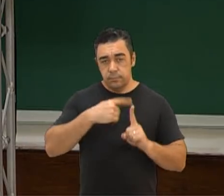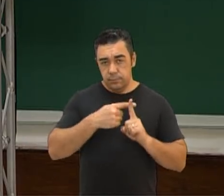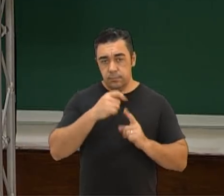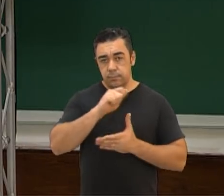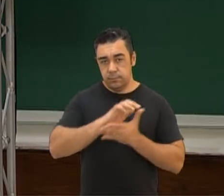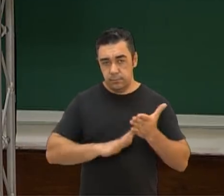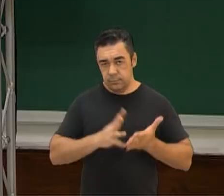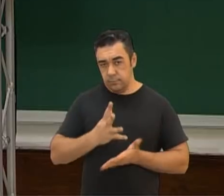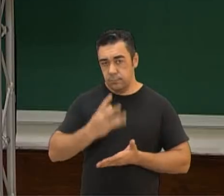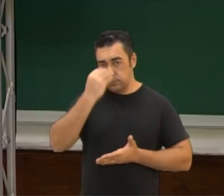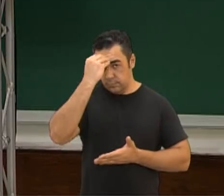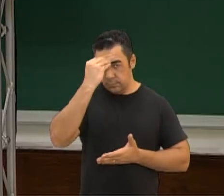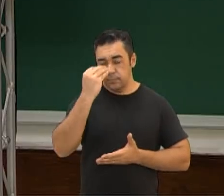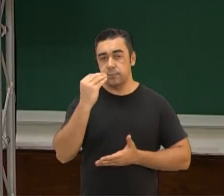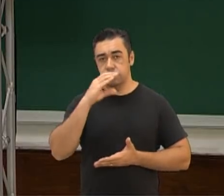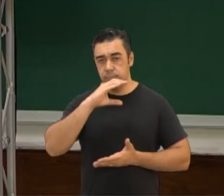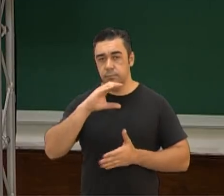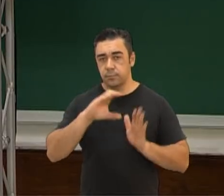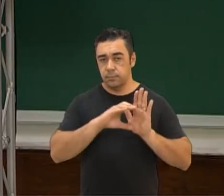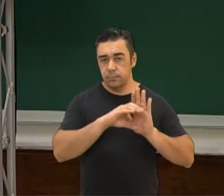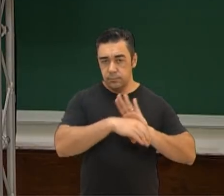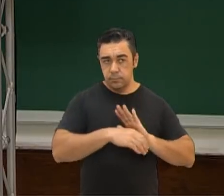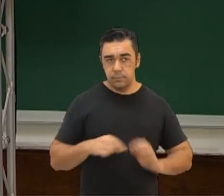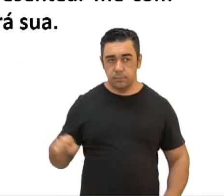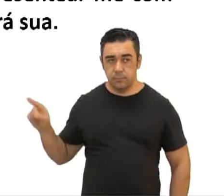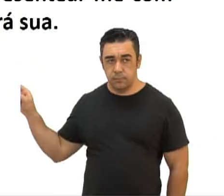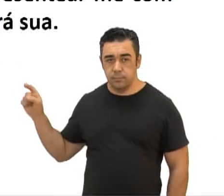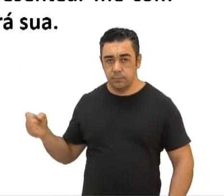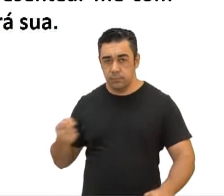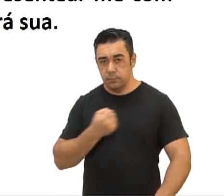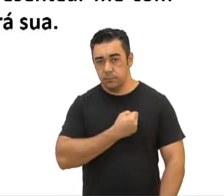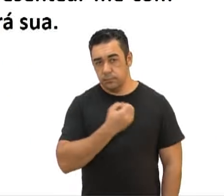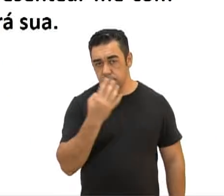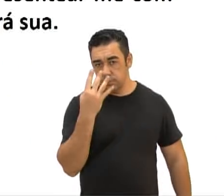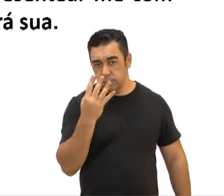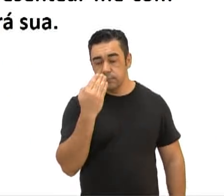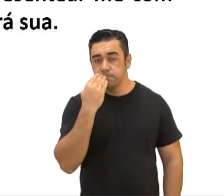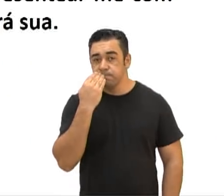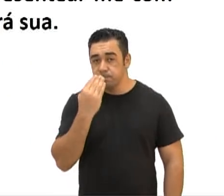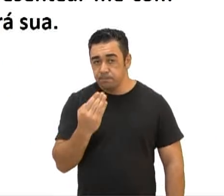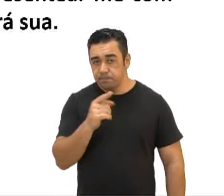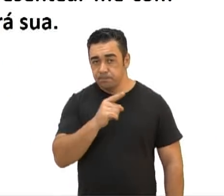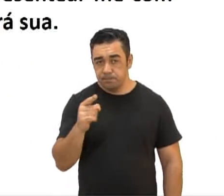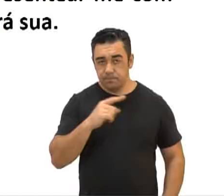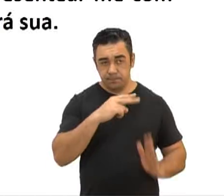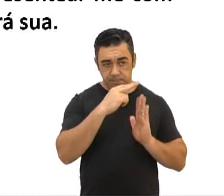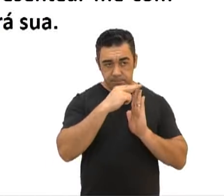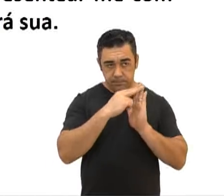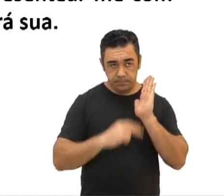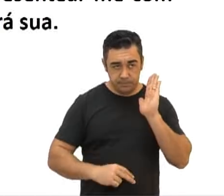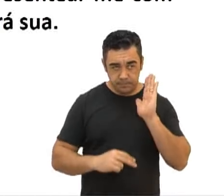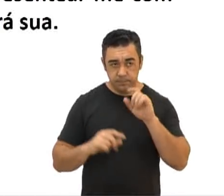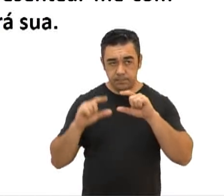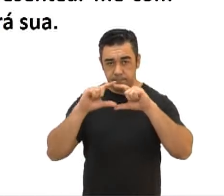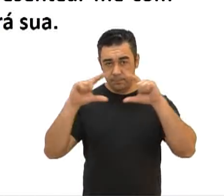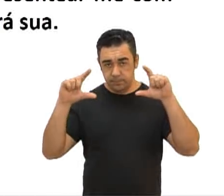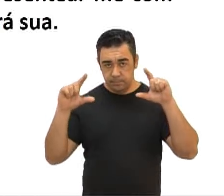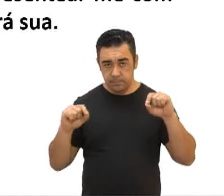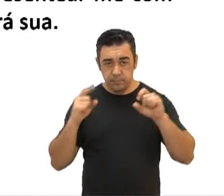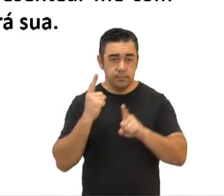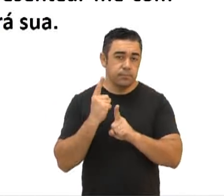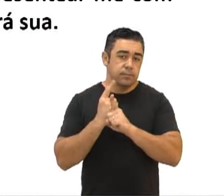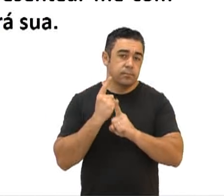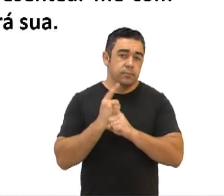para a gente fixar esses conceitos, tá, pessoal? Então, no exercício 4º, eu vou pedir para vocês relerem o fragmento e localizar